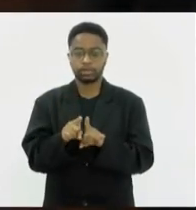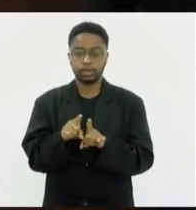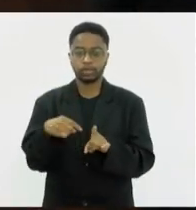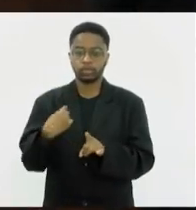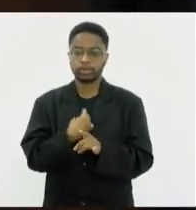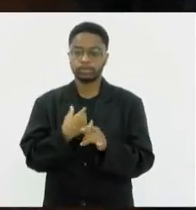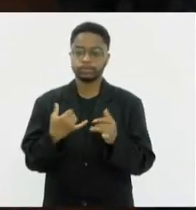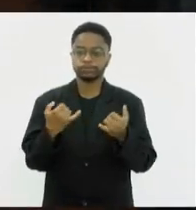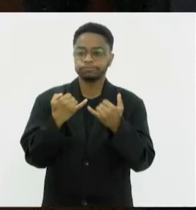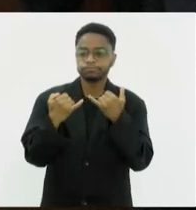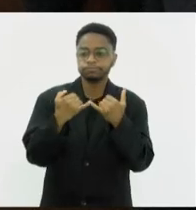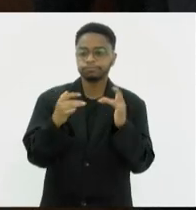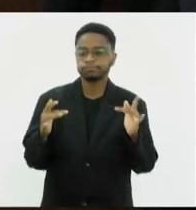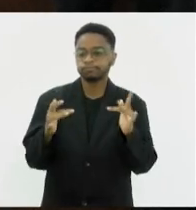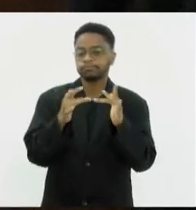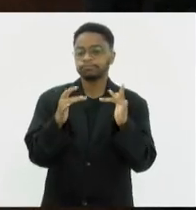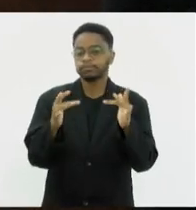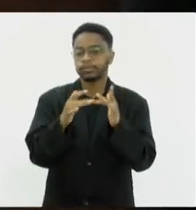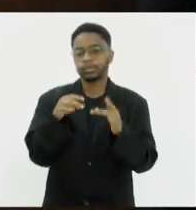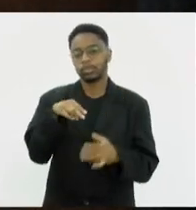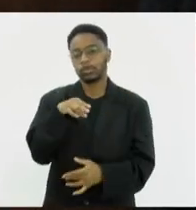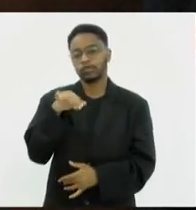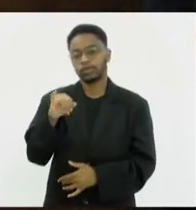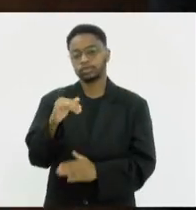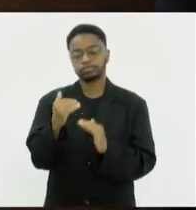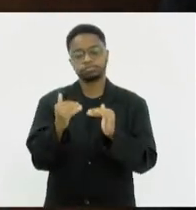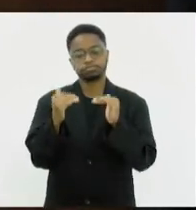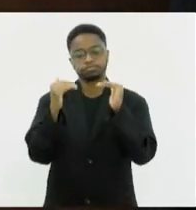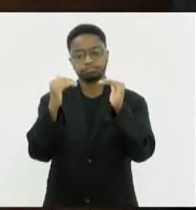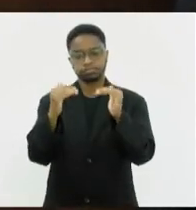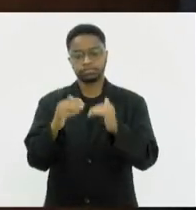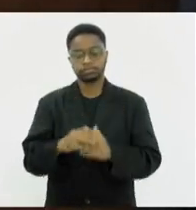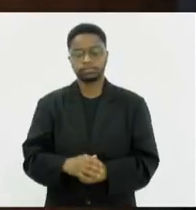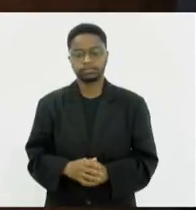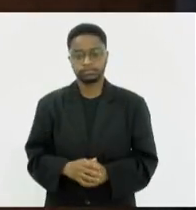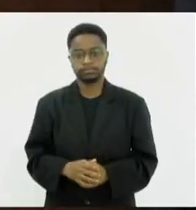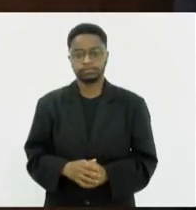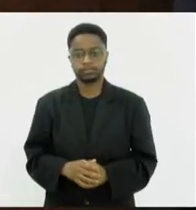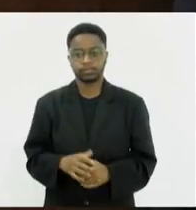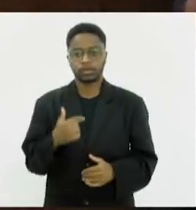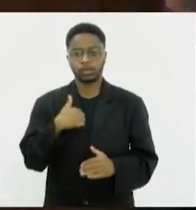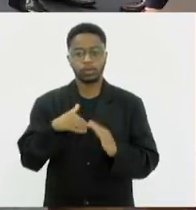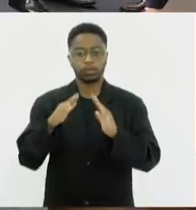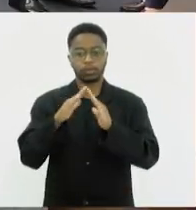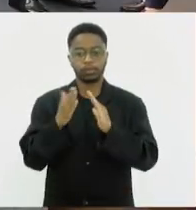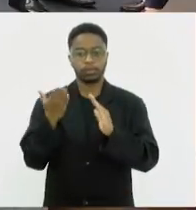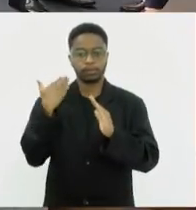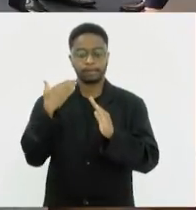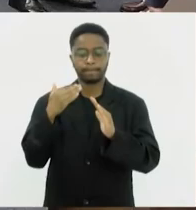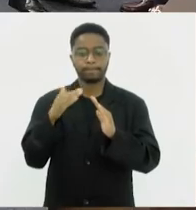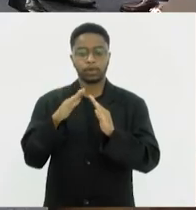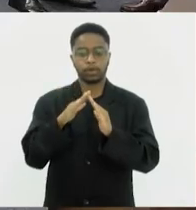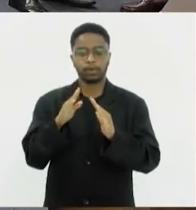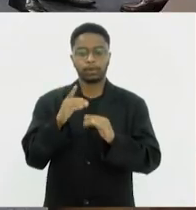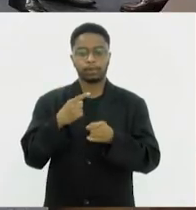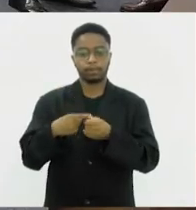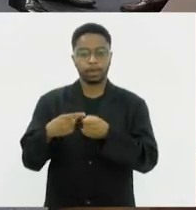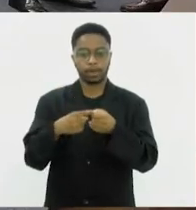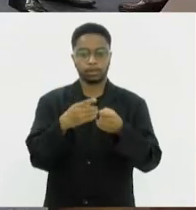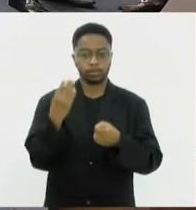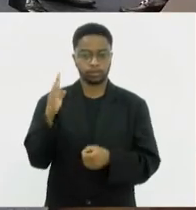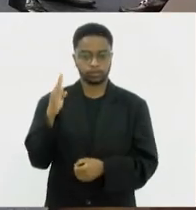identificação com o Nova Iguaçu é muito grande. Morava ali no bairro Botafogo, não